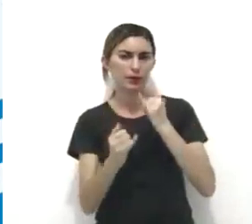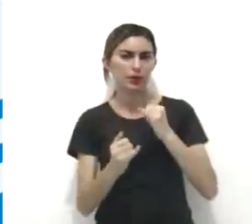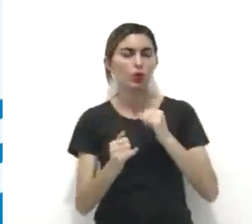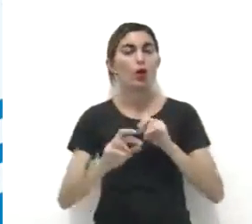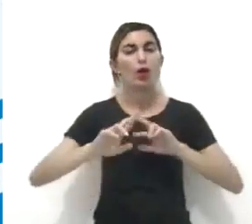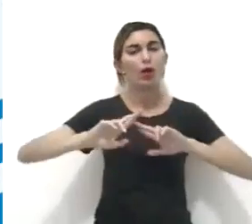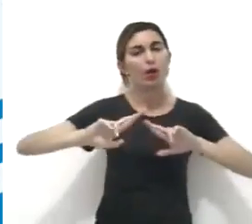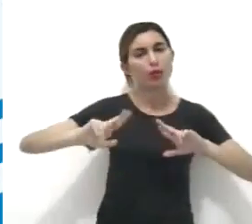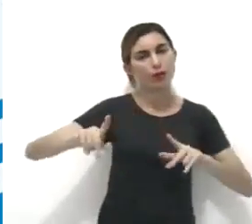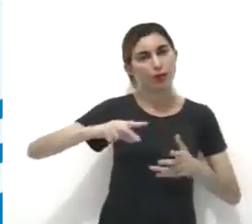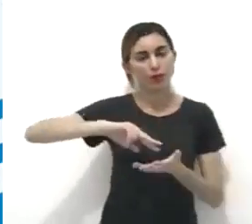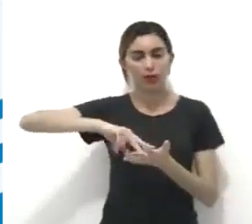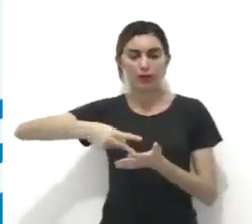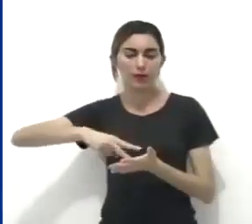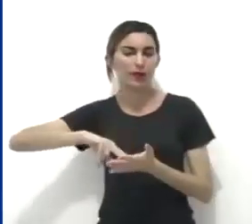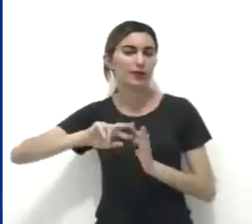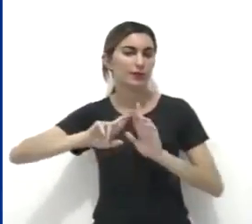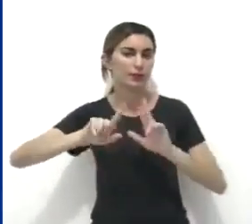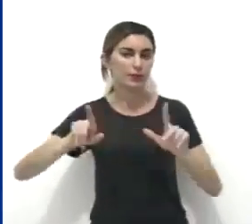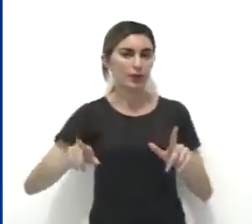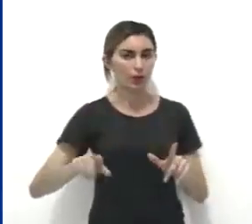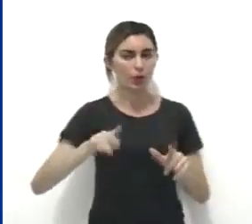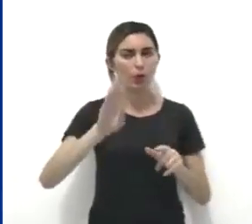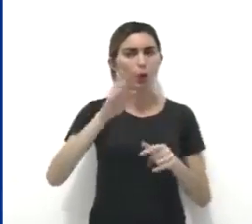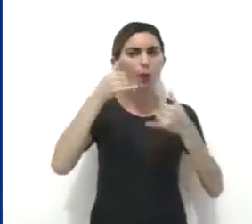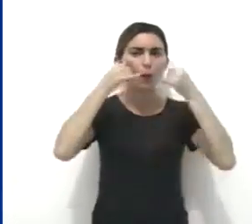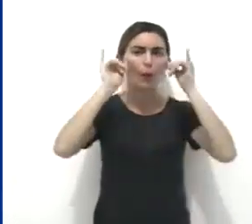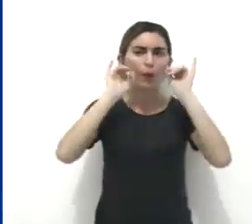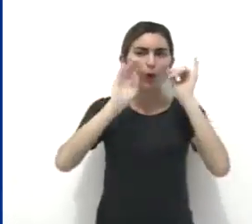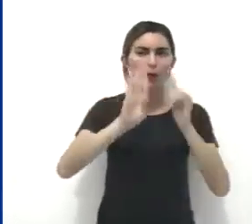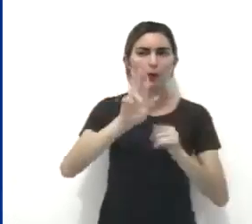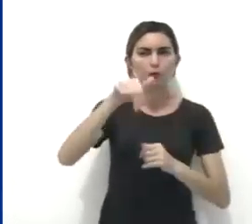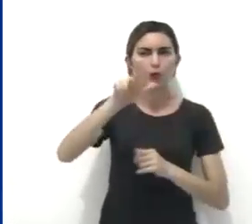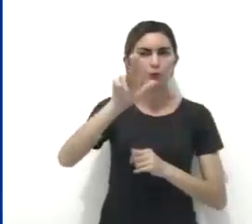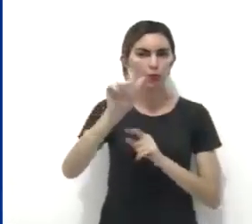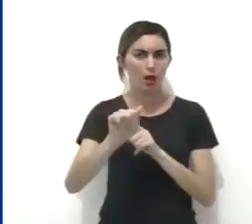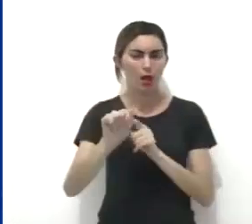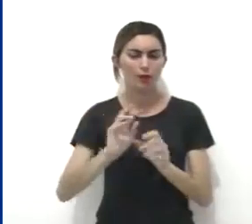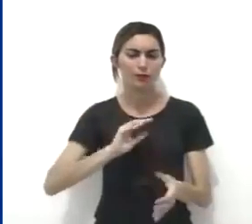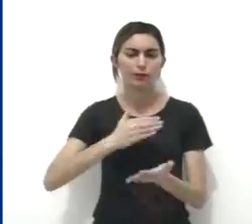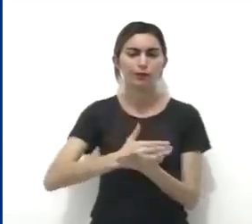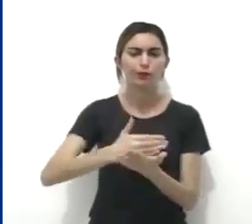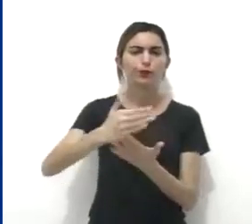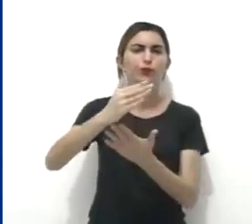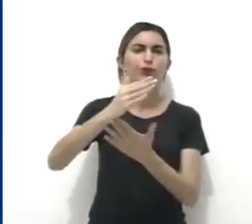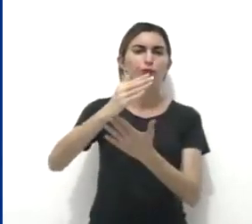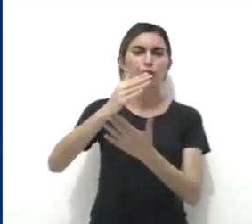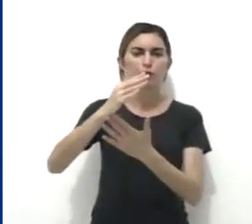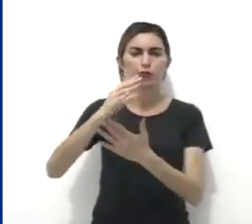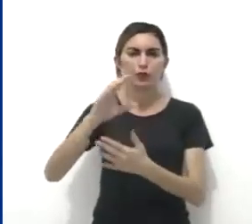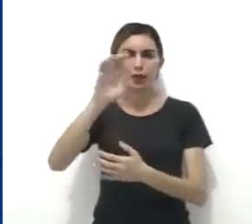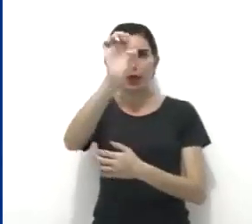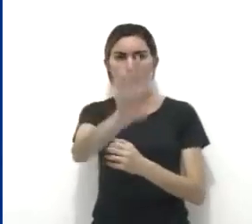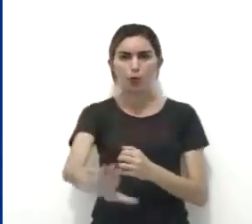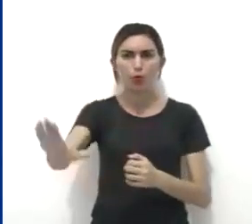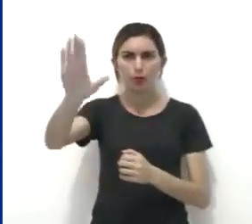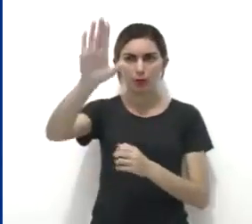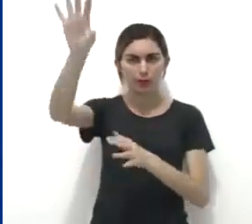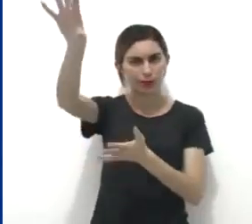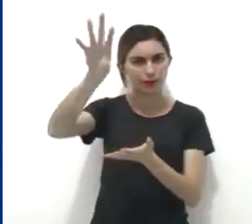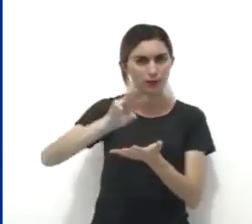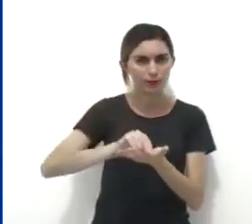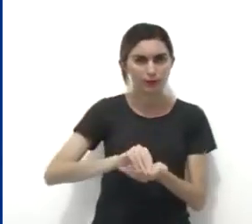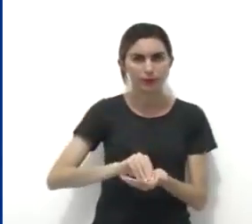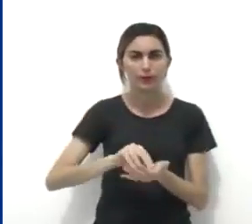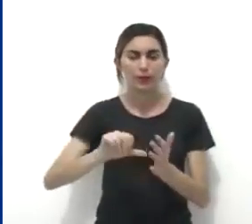parecidos, são danças distintas. Então, o boi bumbá foi introduzido pelos colonizadores